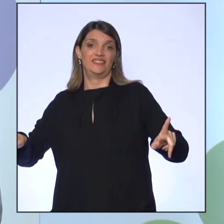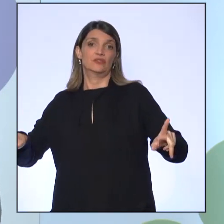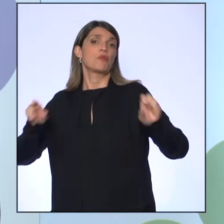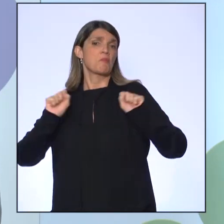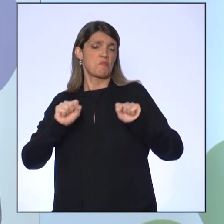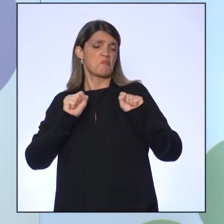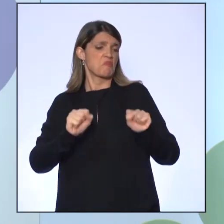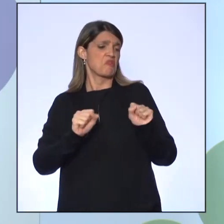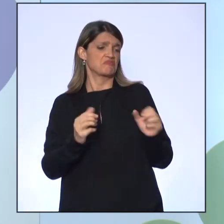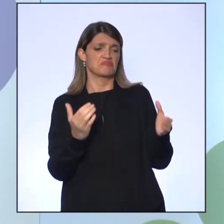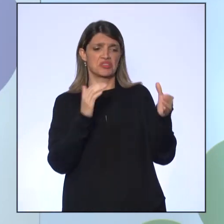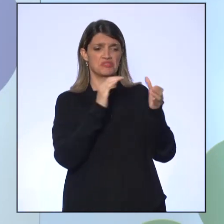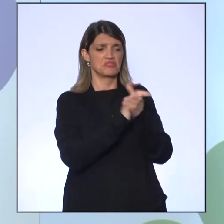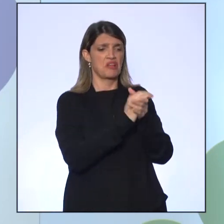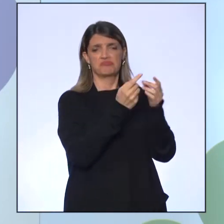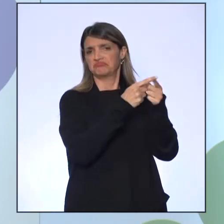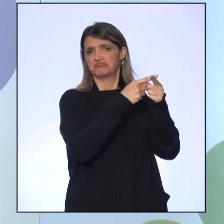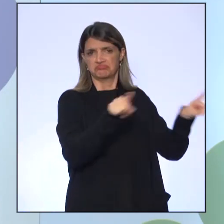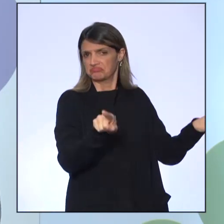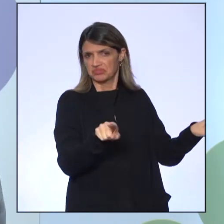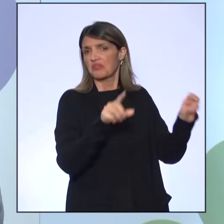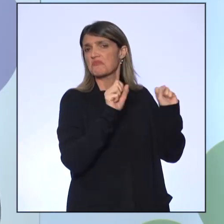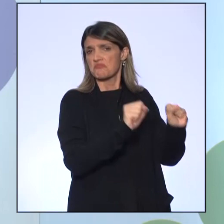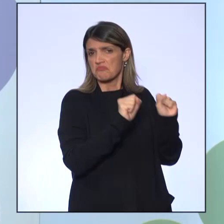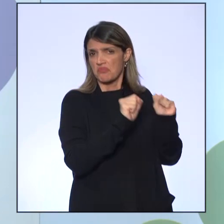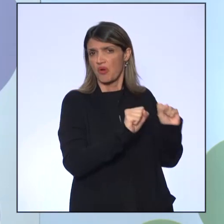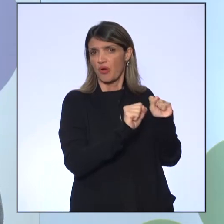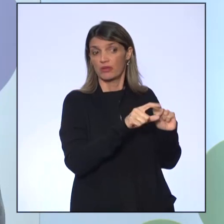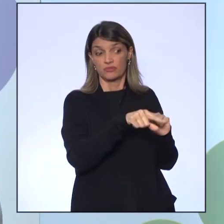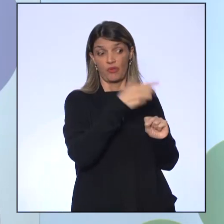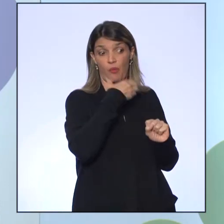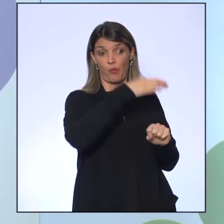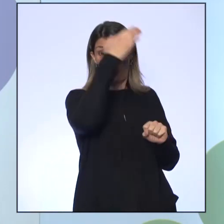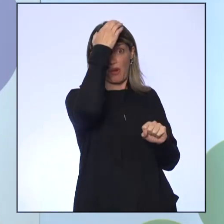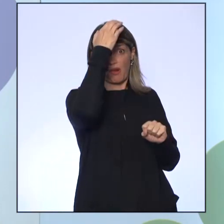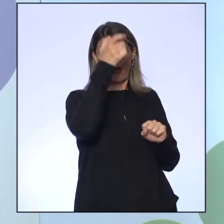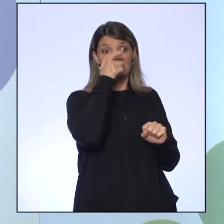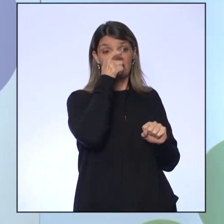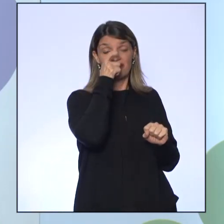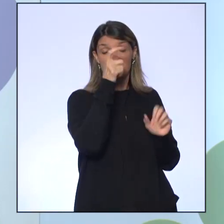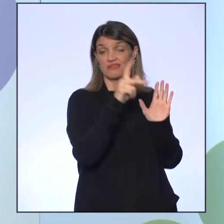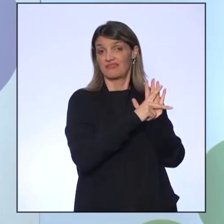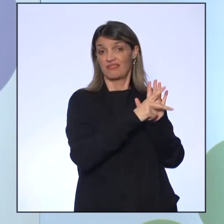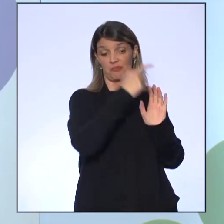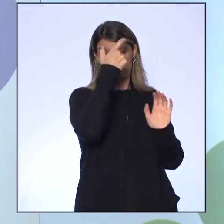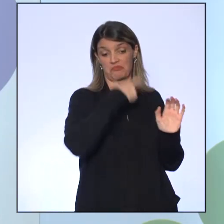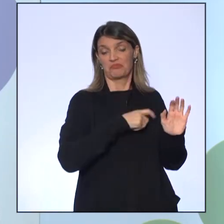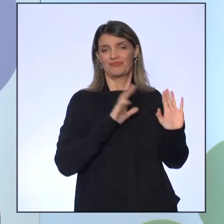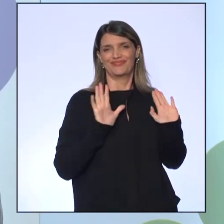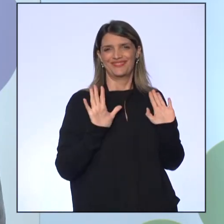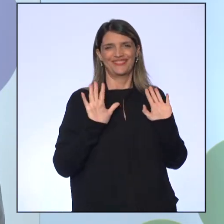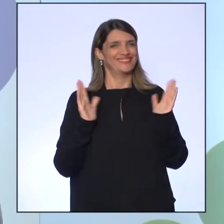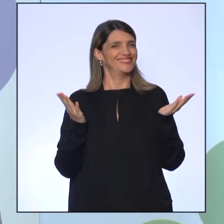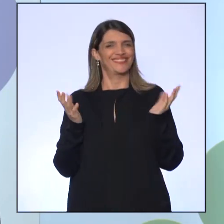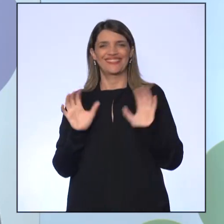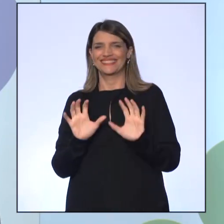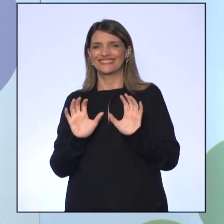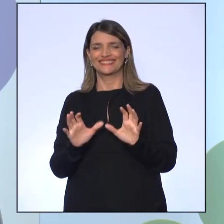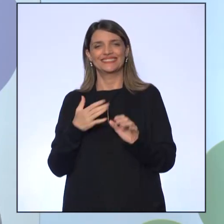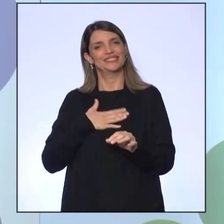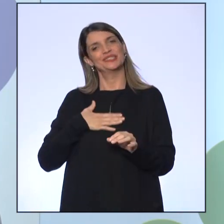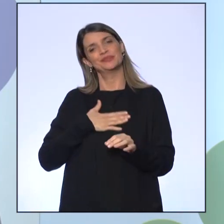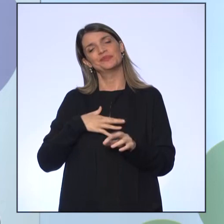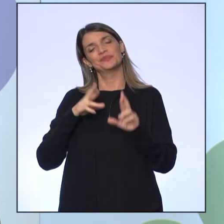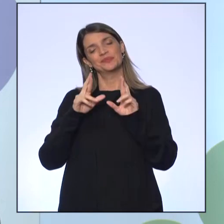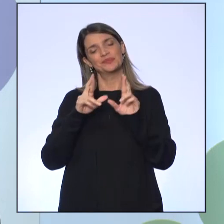você pode casar e descasar. Assim, ele atende ao interesse pessoal. Então é isso, pessoal. Eu espero que vocês tenham gostado